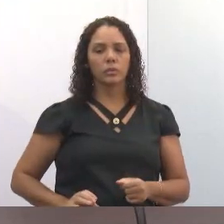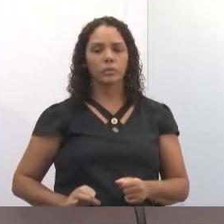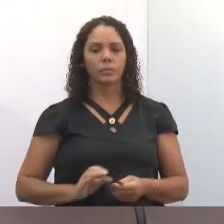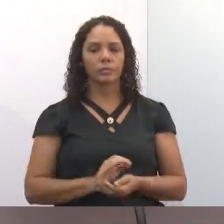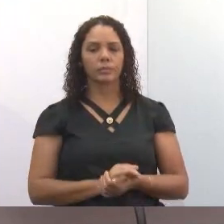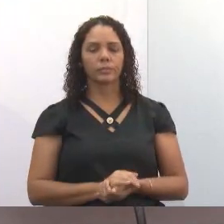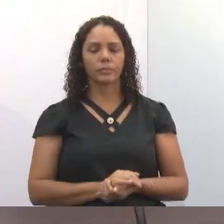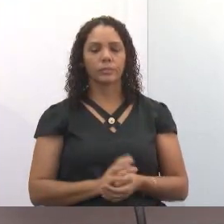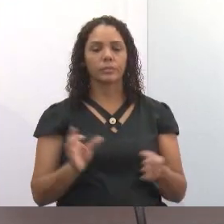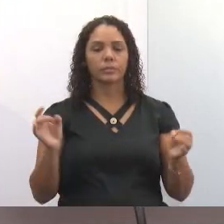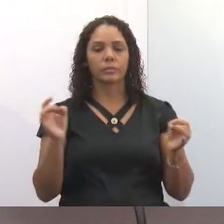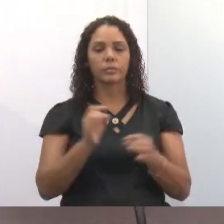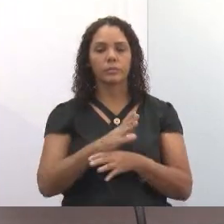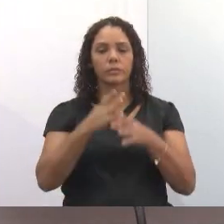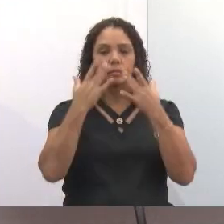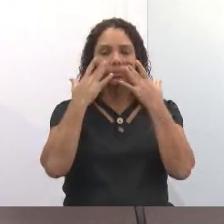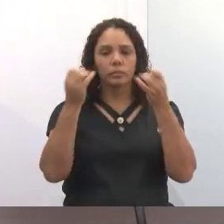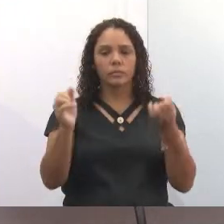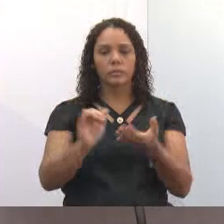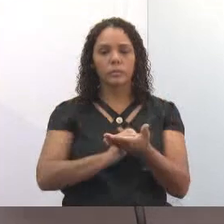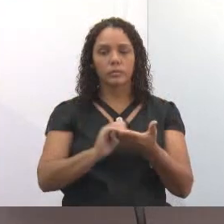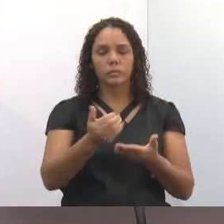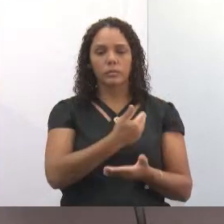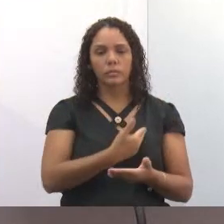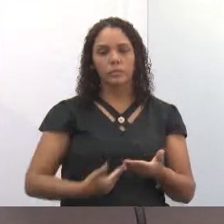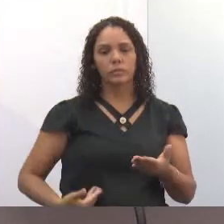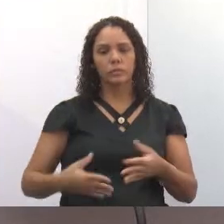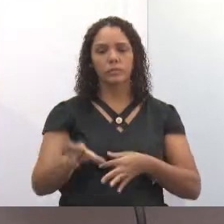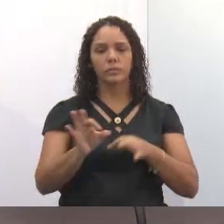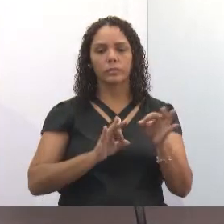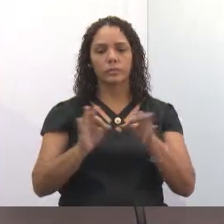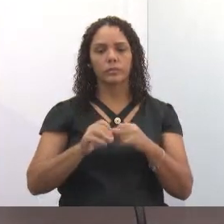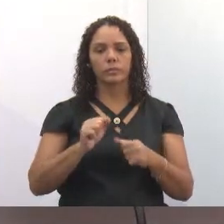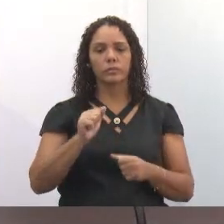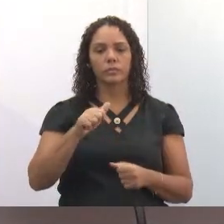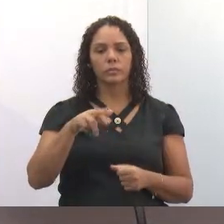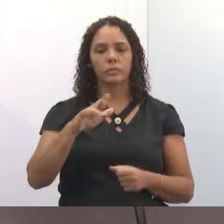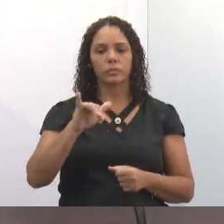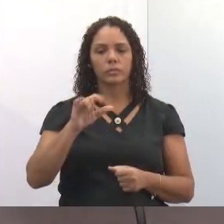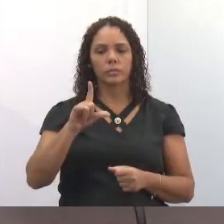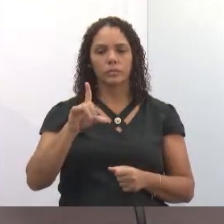atenciosamente, Arildo Batista, secretário de Governo e Planejamento.